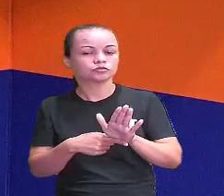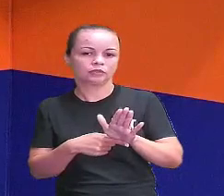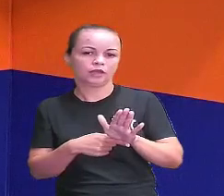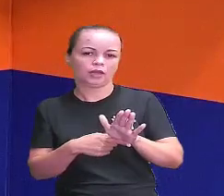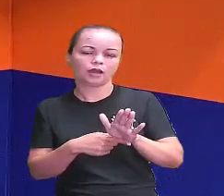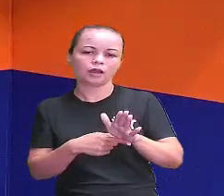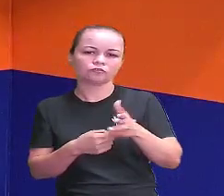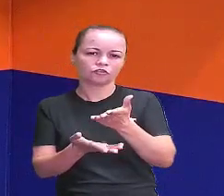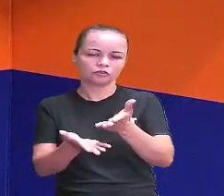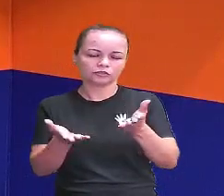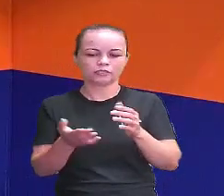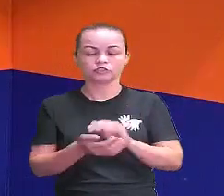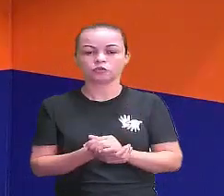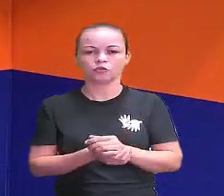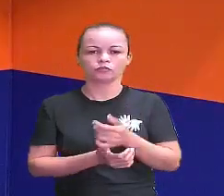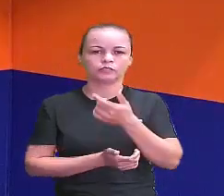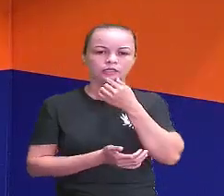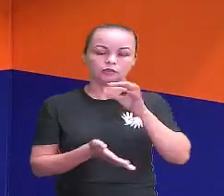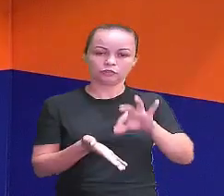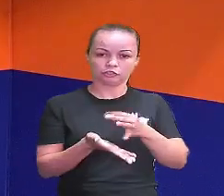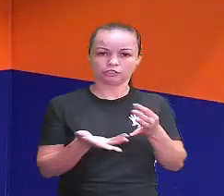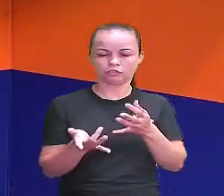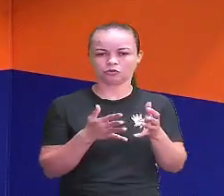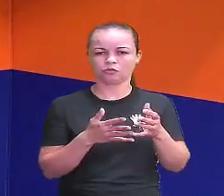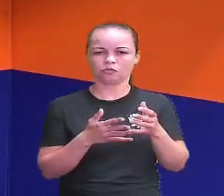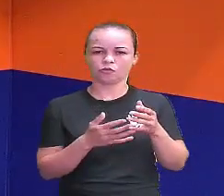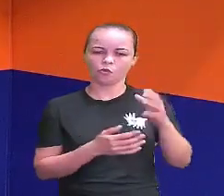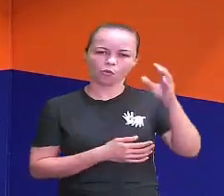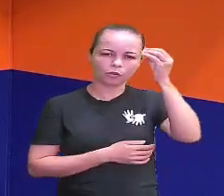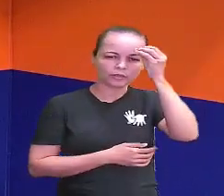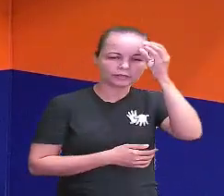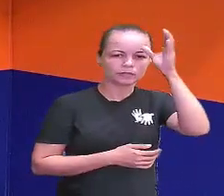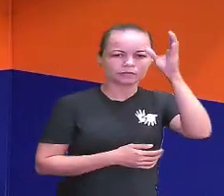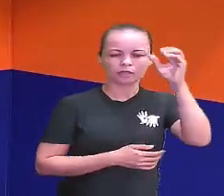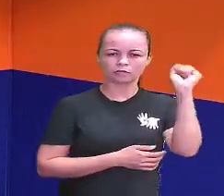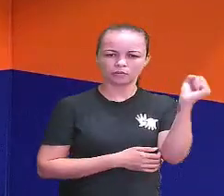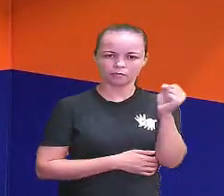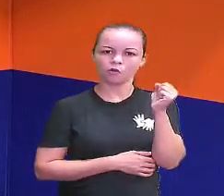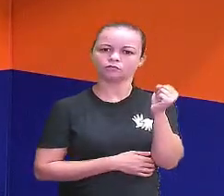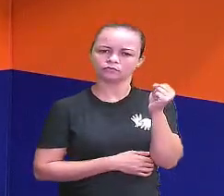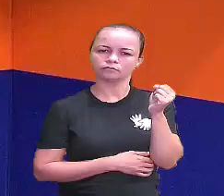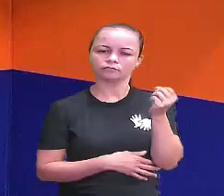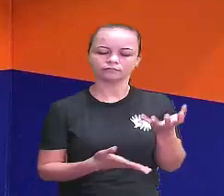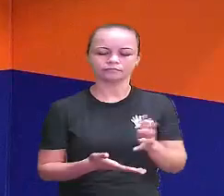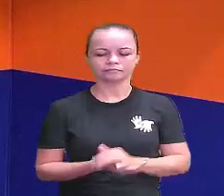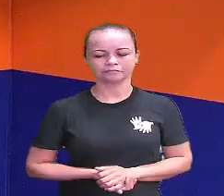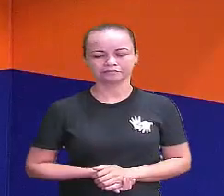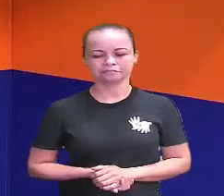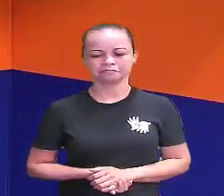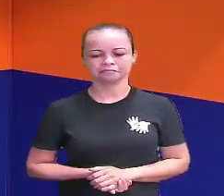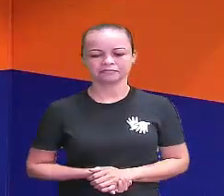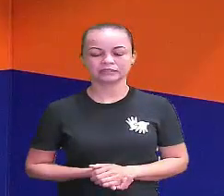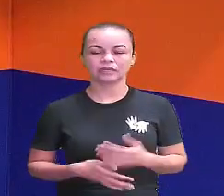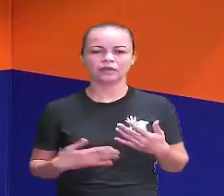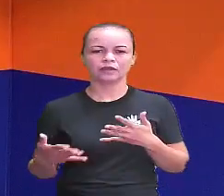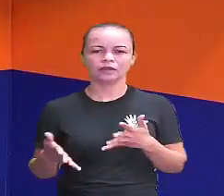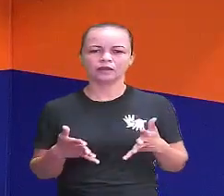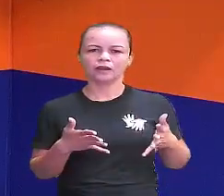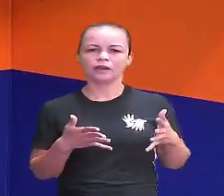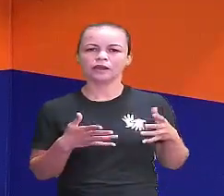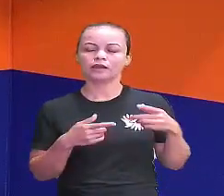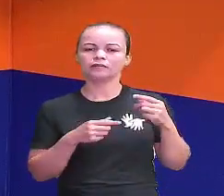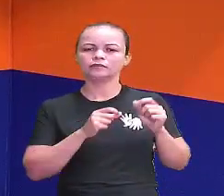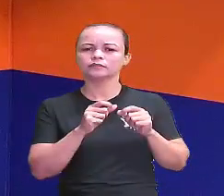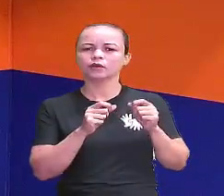Porque, como diria Francis Bacon, conhecimento é poder. E esses momentos de inquietação, de confrontamento,